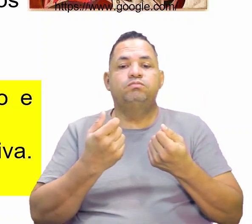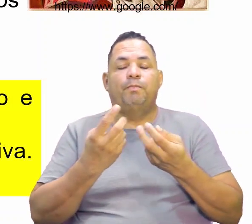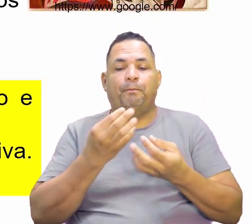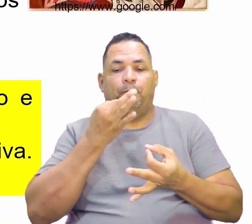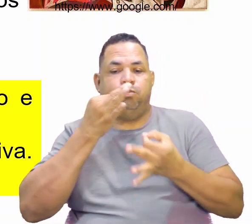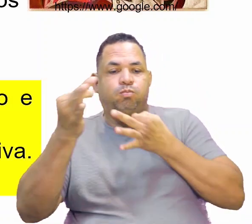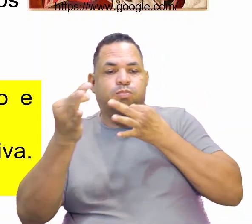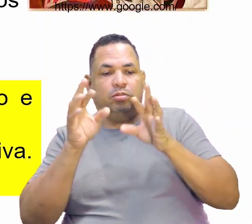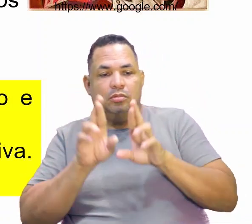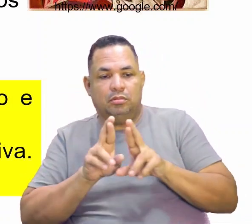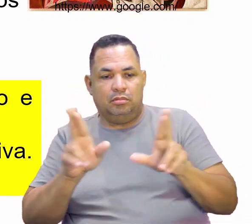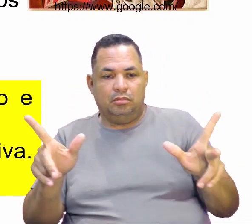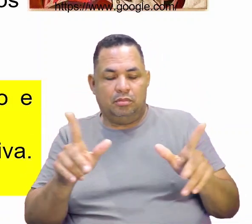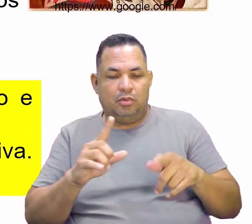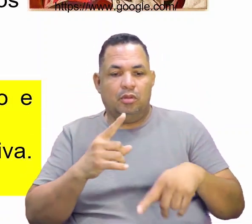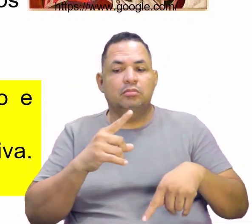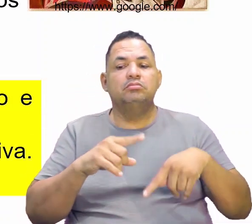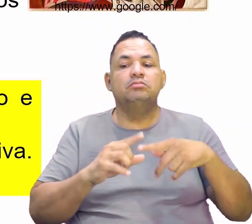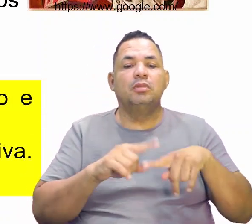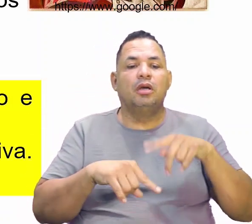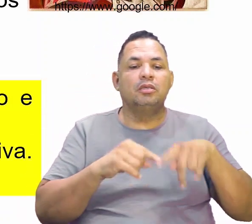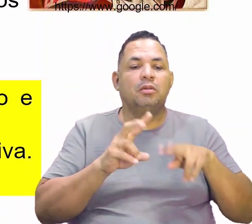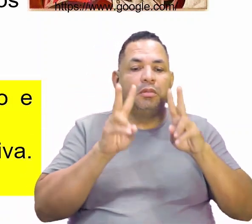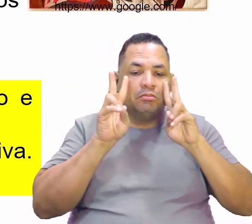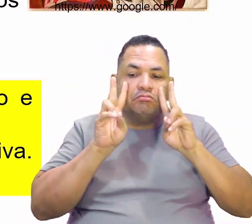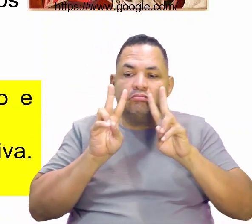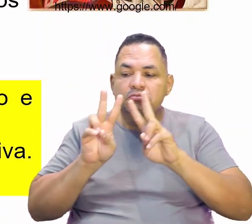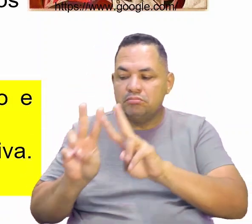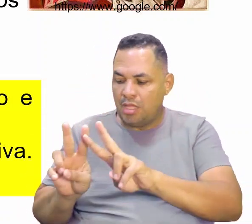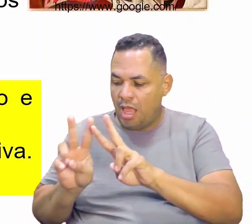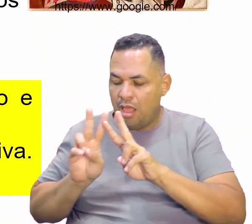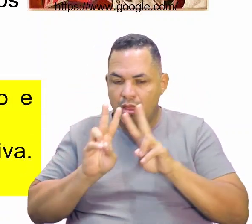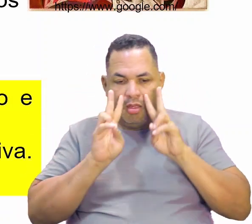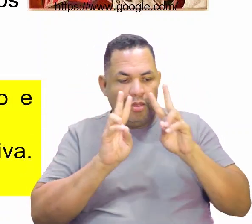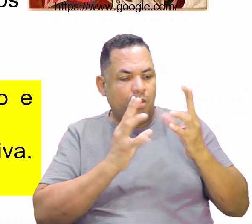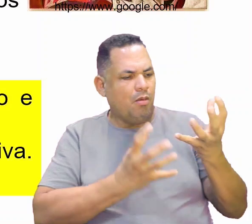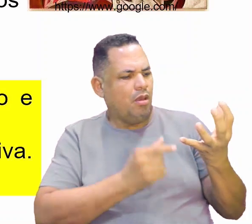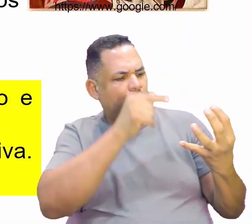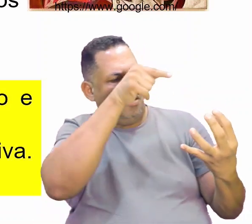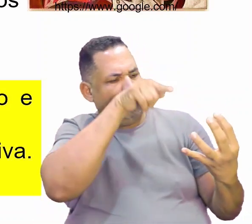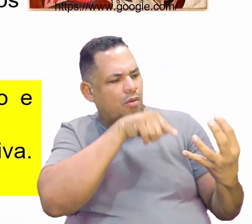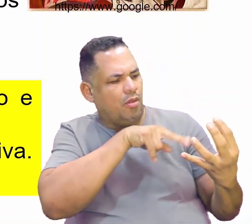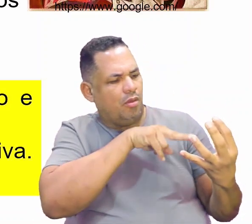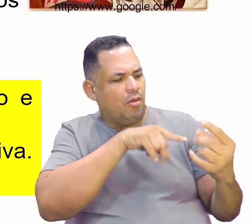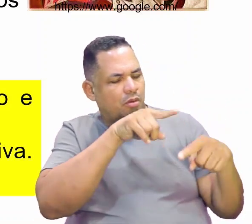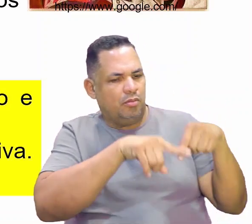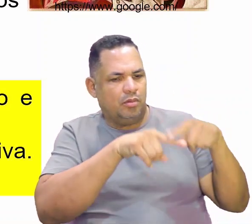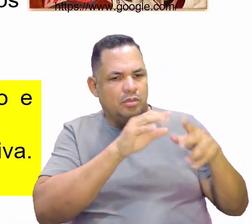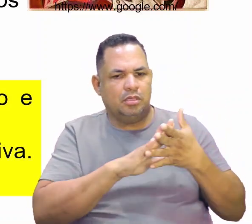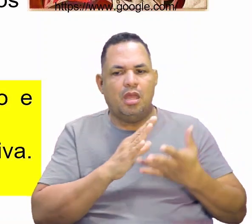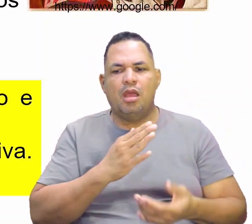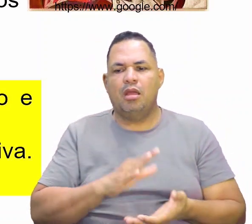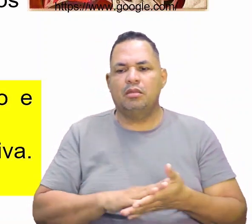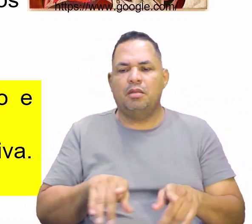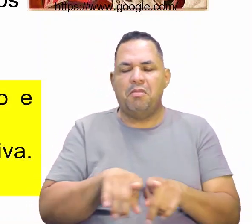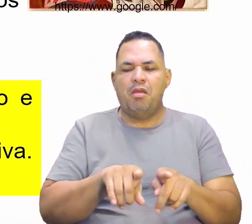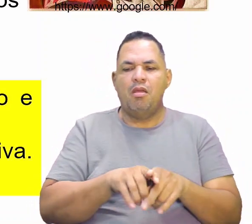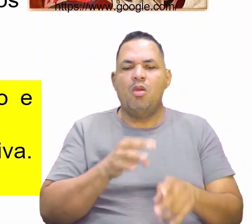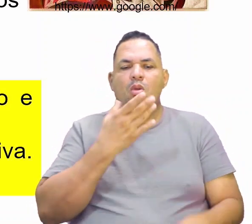pelos quais um objeto pode ser observado. E aí tem também a questão das cores,